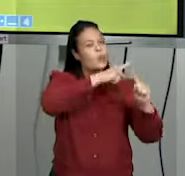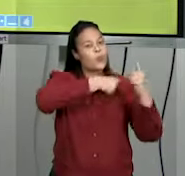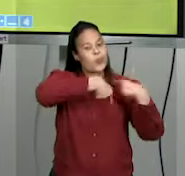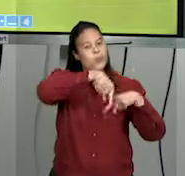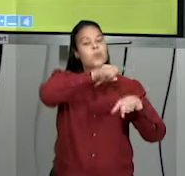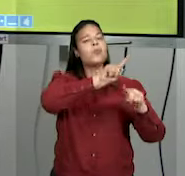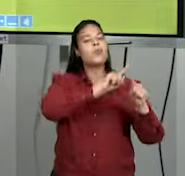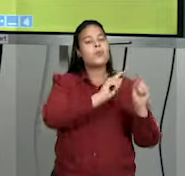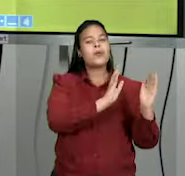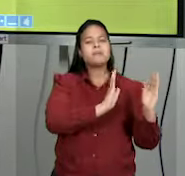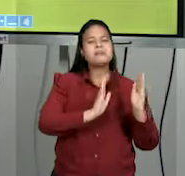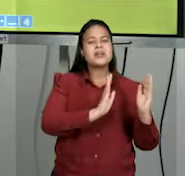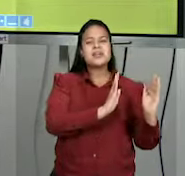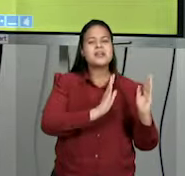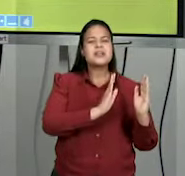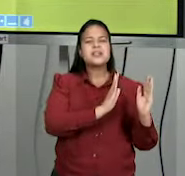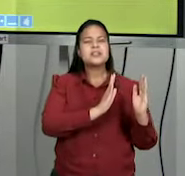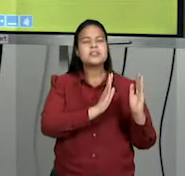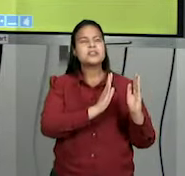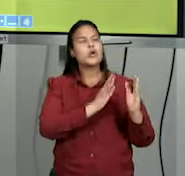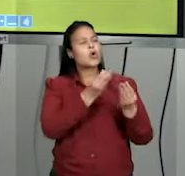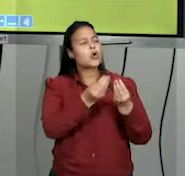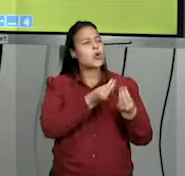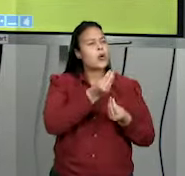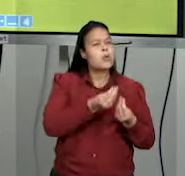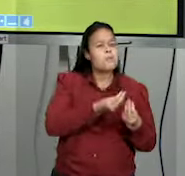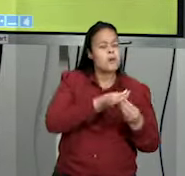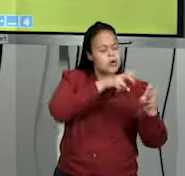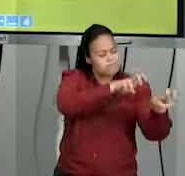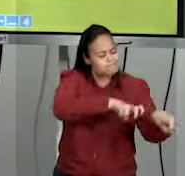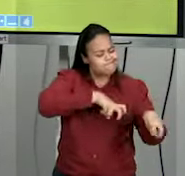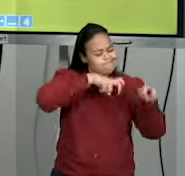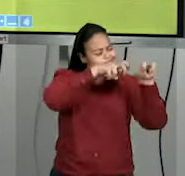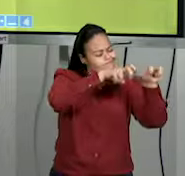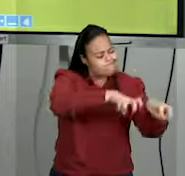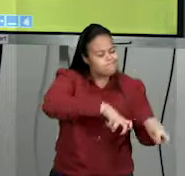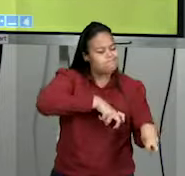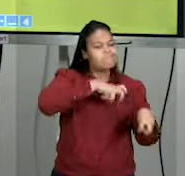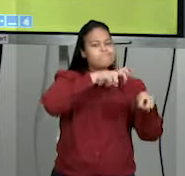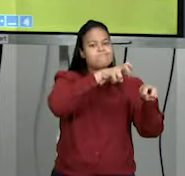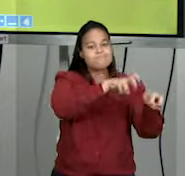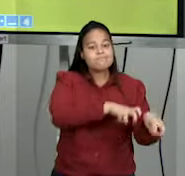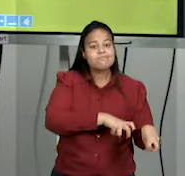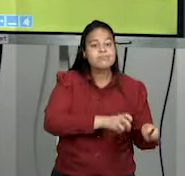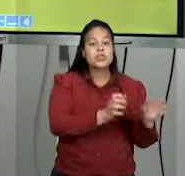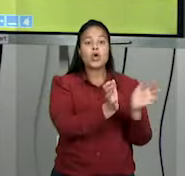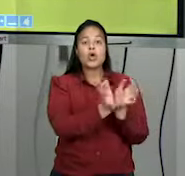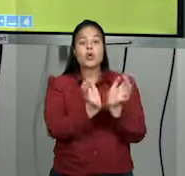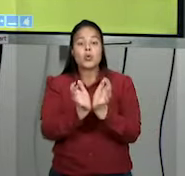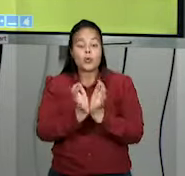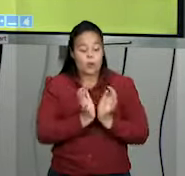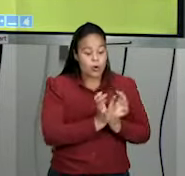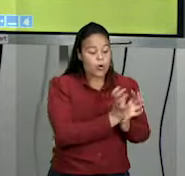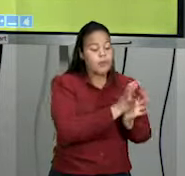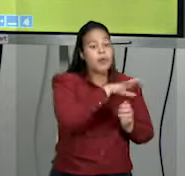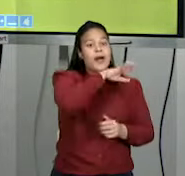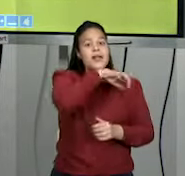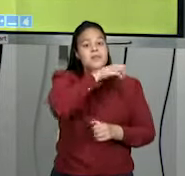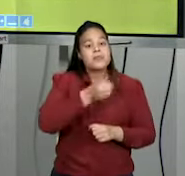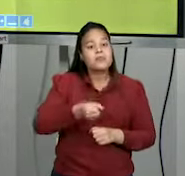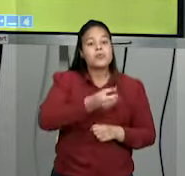desenvolvendo insumos agrícolas, desenvolvendo novas espécies de plantas e animais